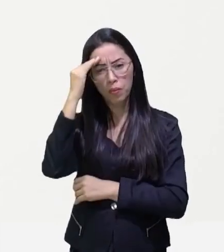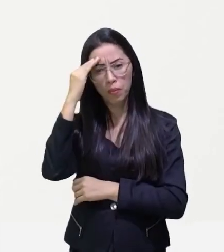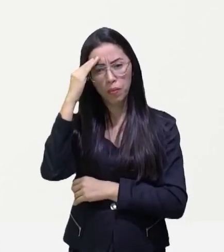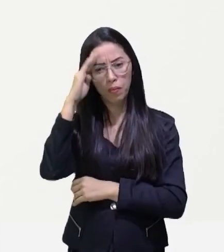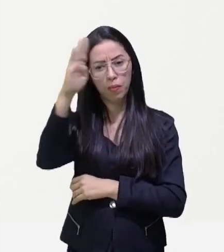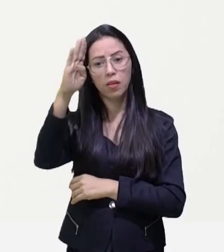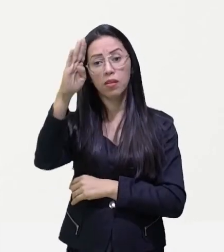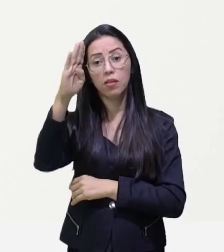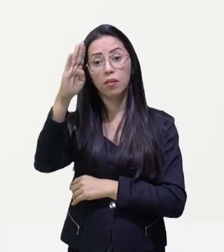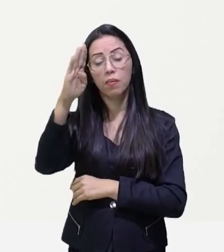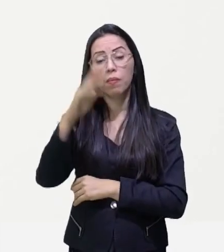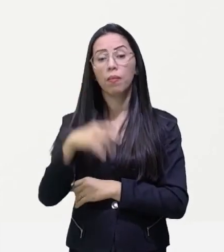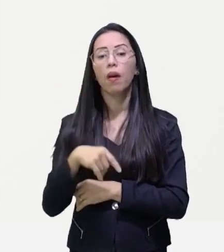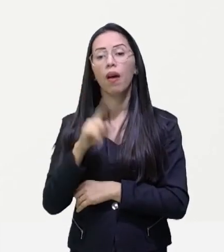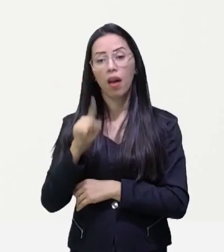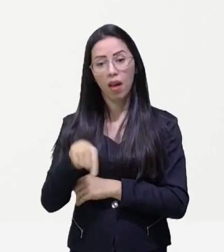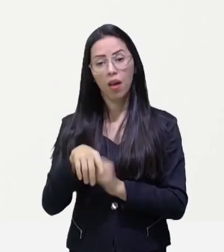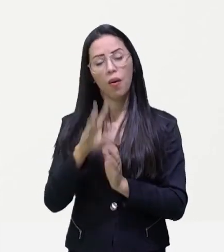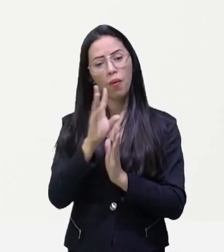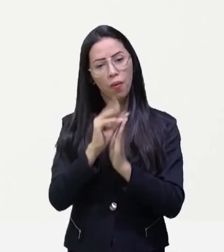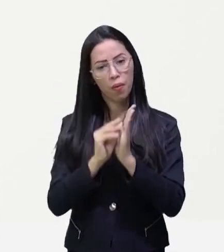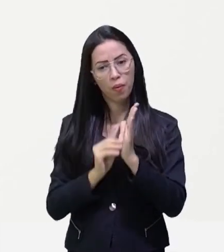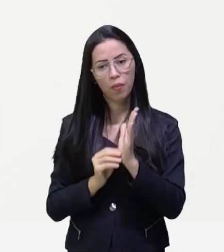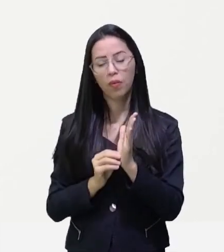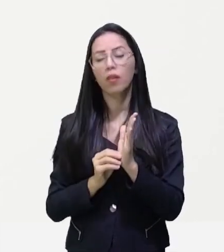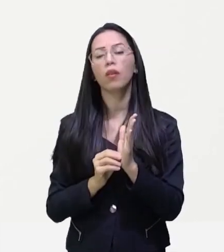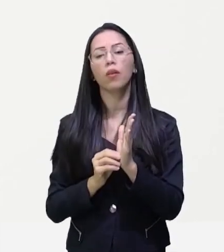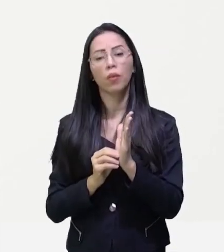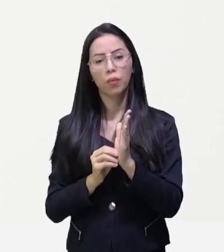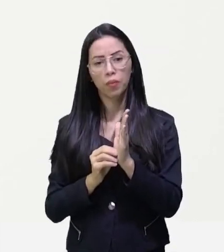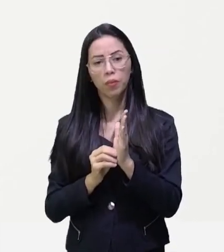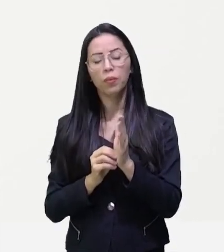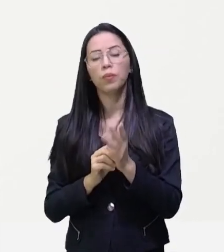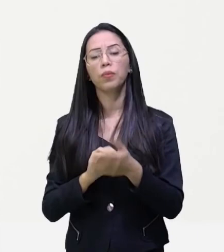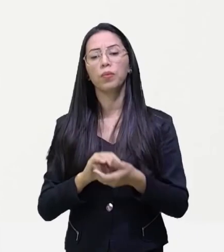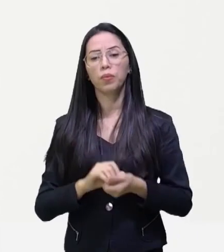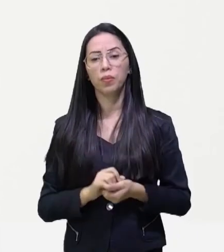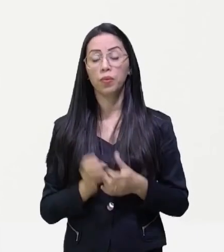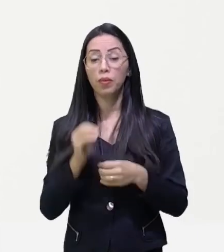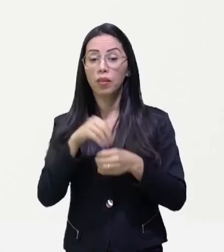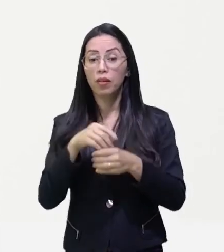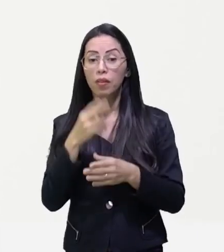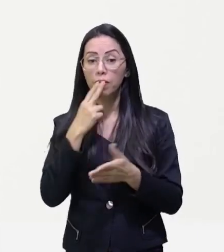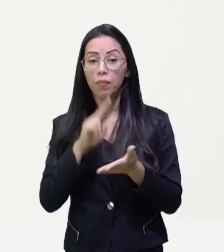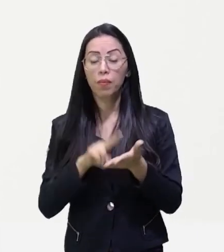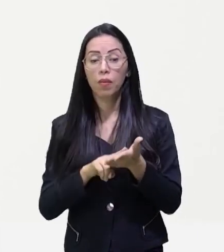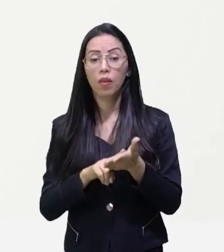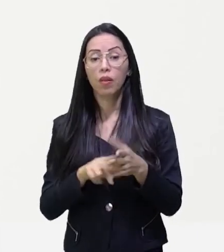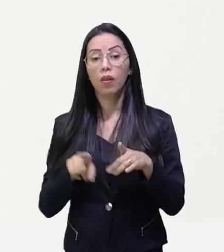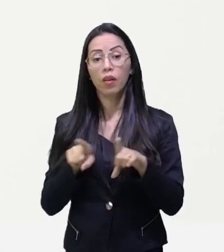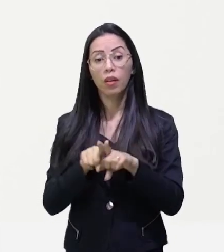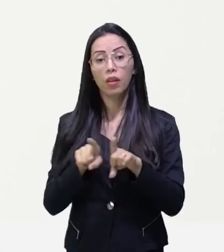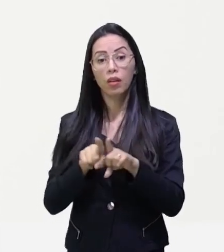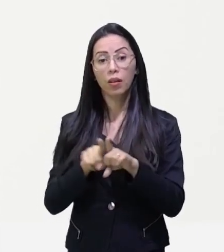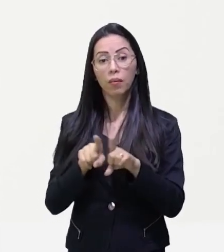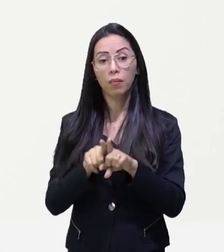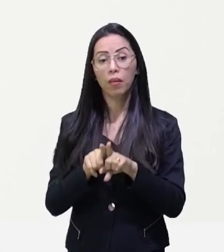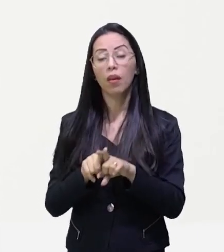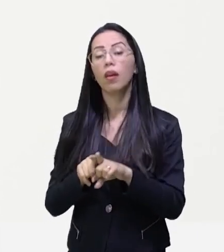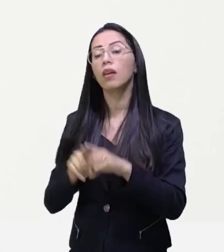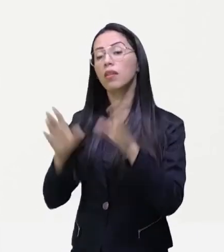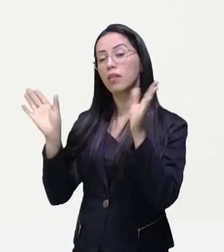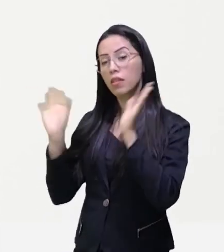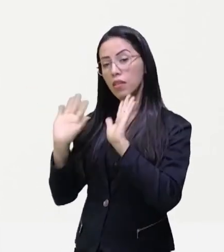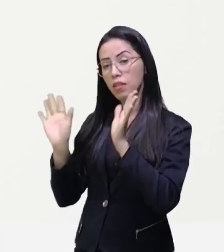ali, o conteúdo que está contendo ali na carta. A despedida, tchau,